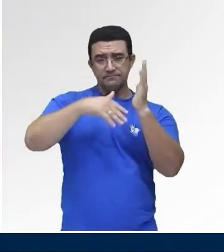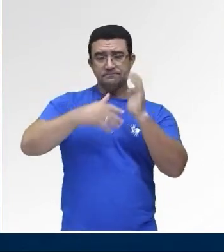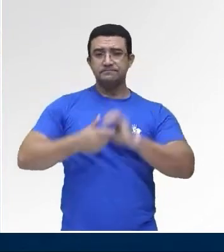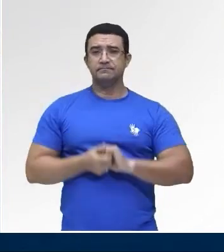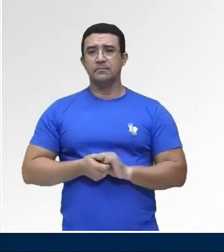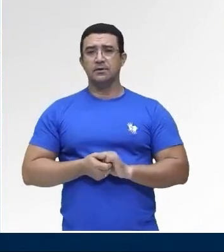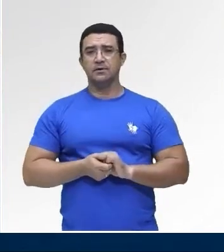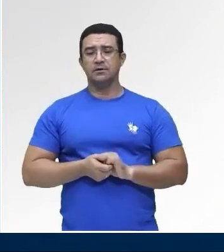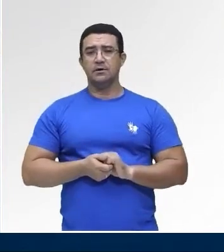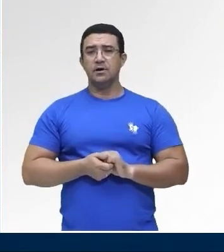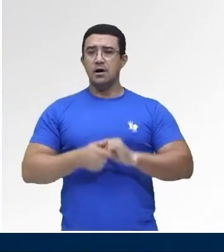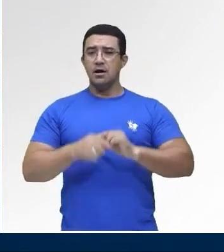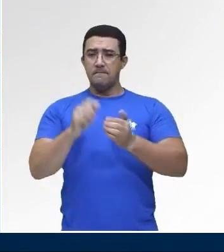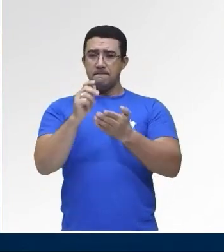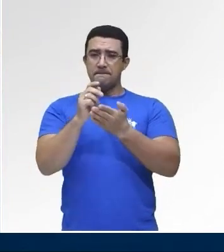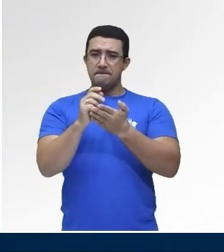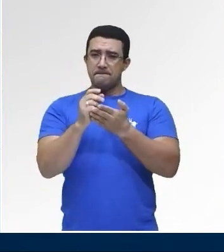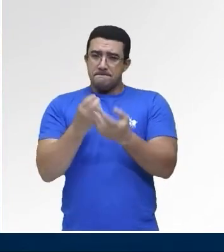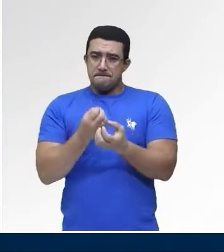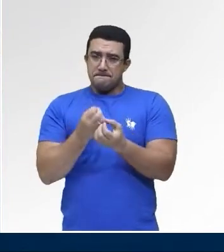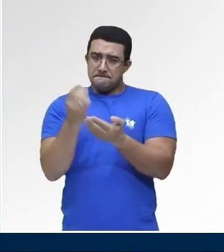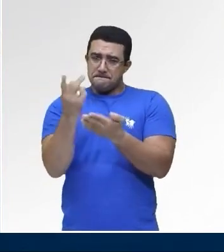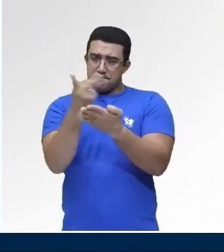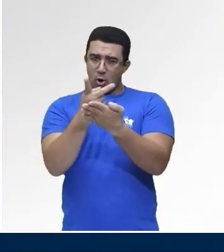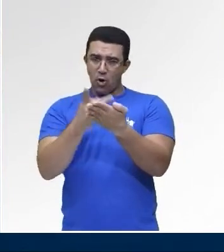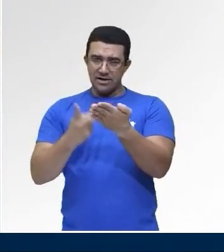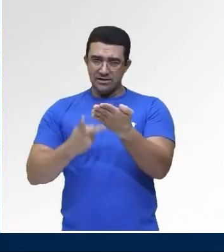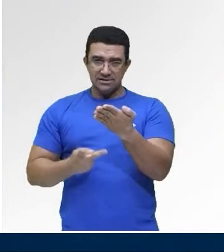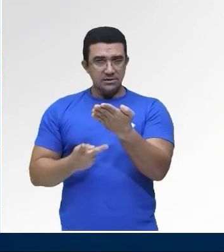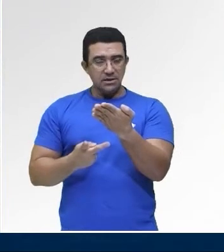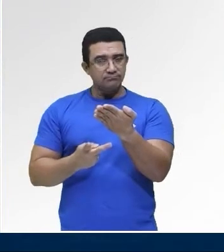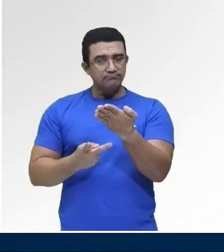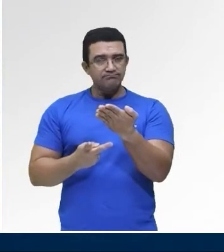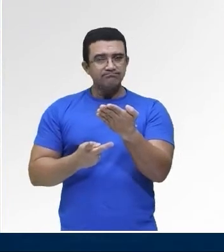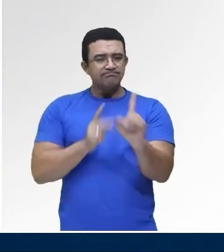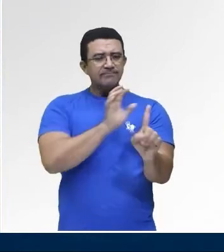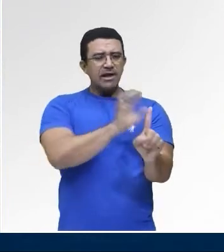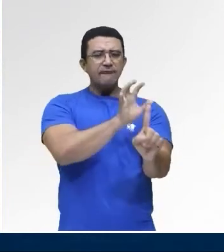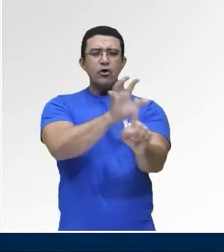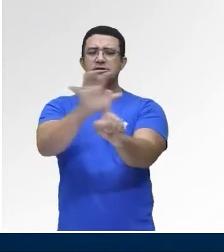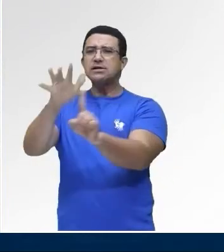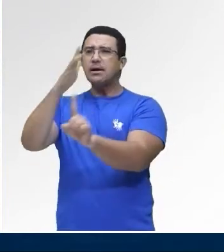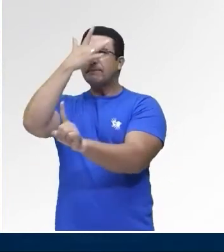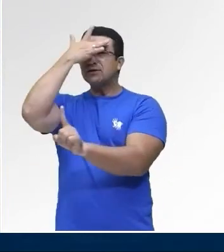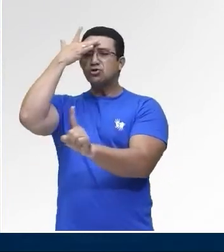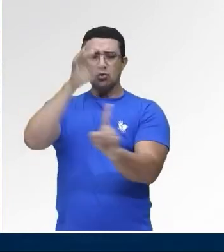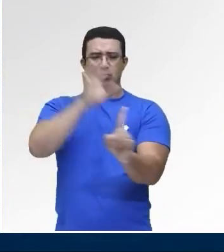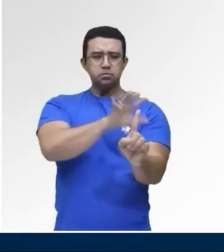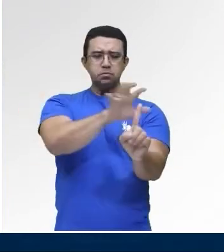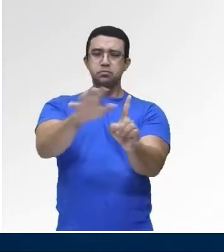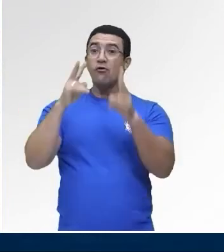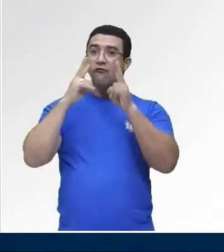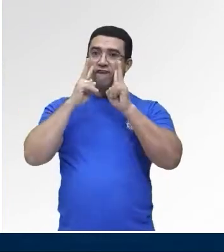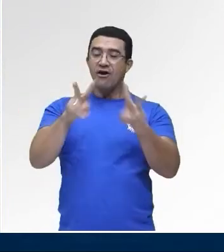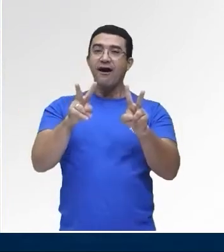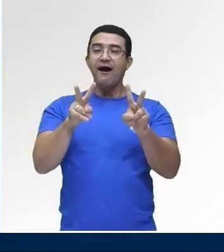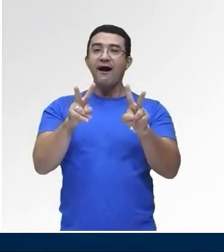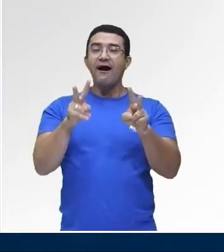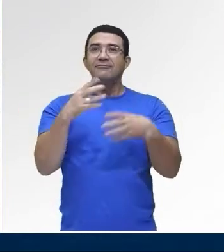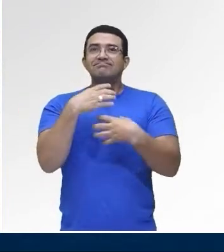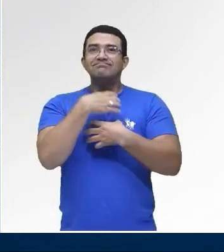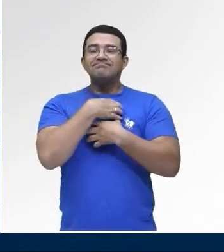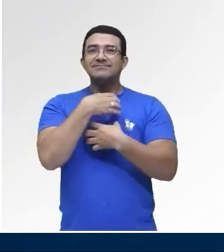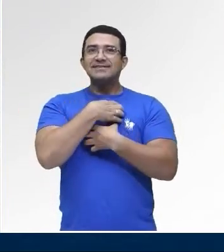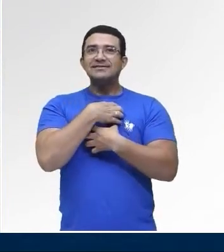poesia, ela vai despertar esse sentimento no observador. Então, por isso que nessa arte nós temos poesia,